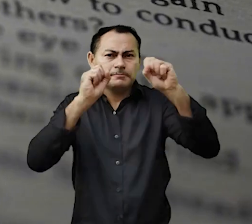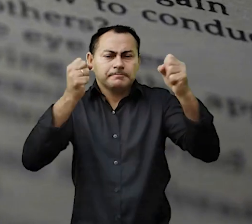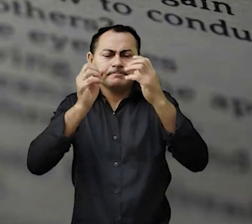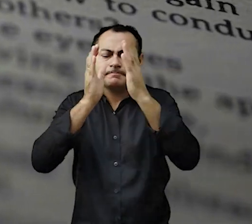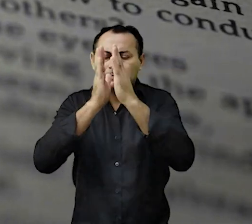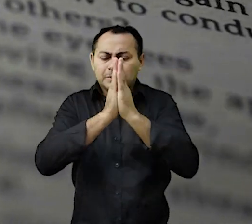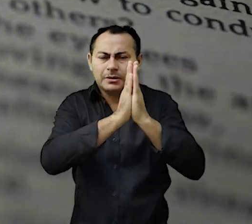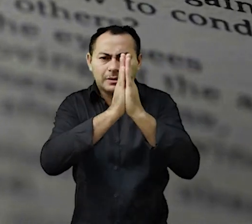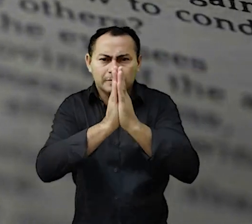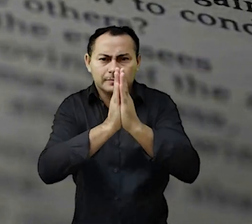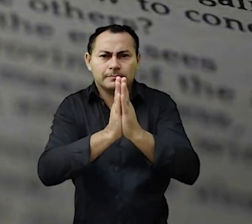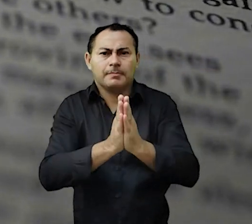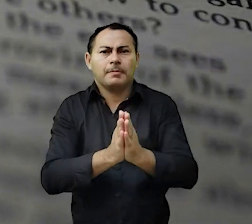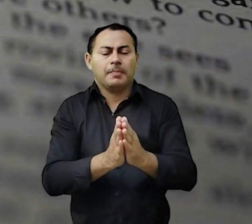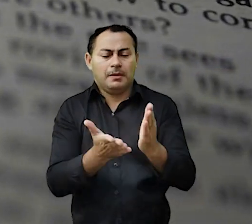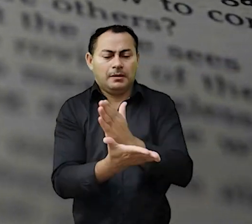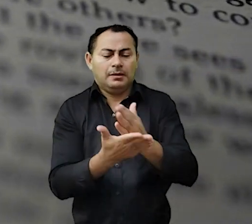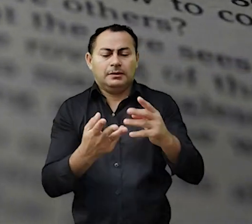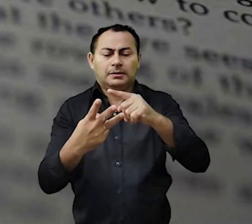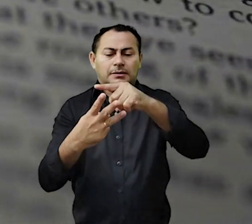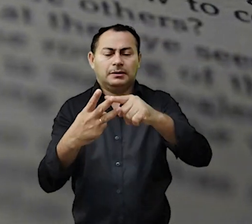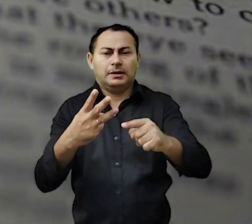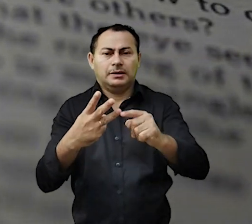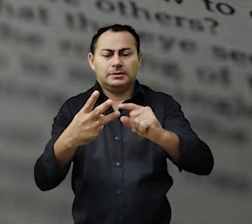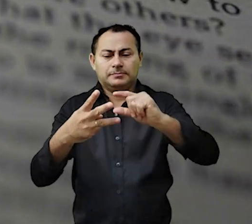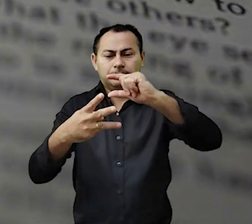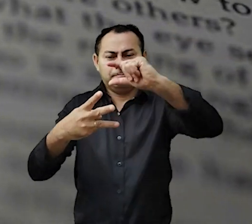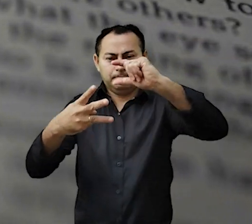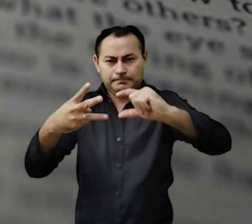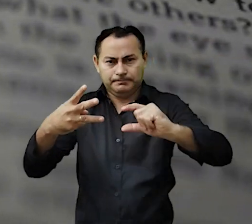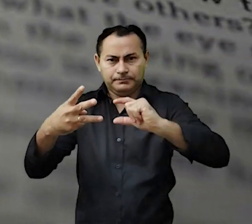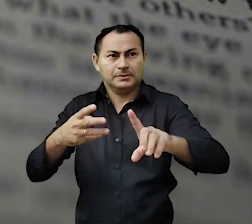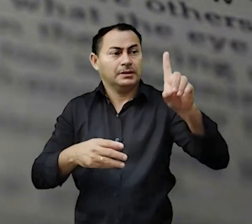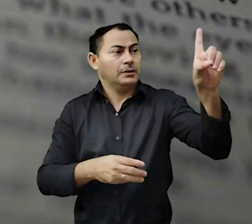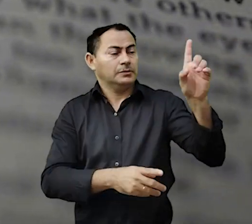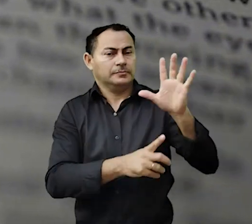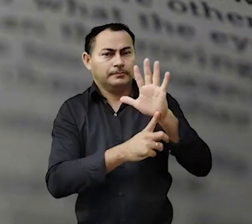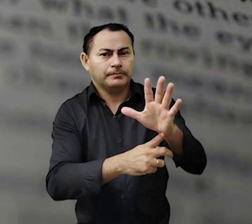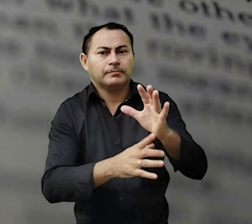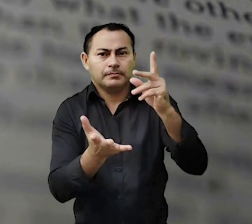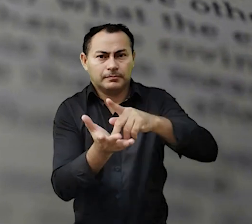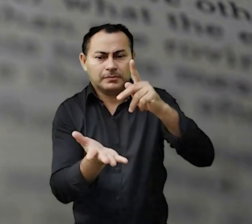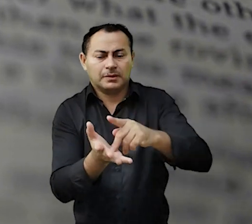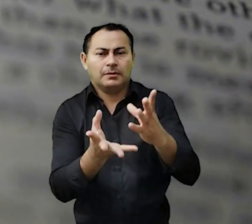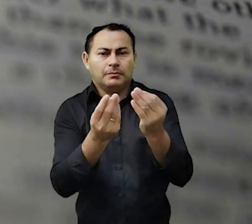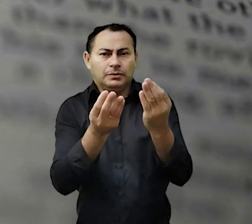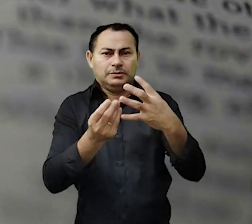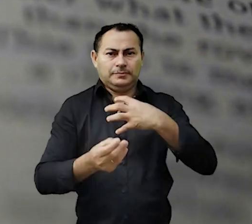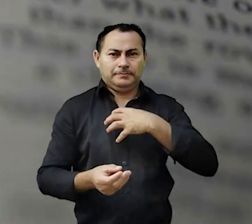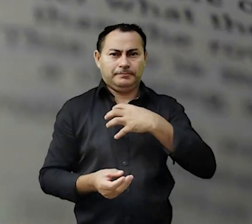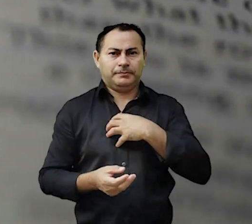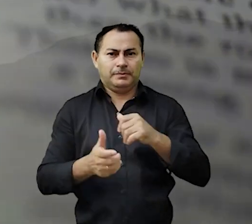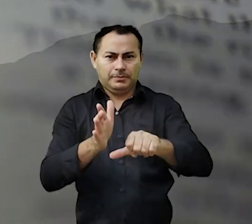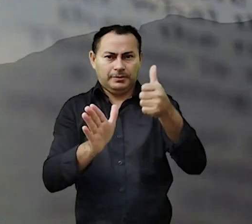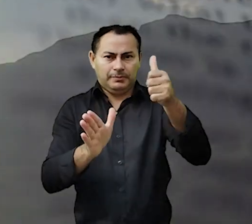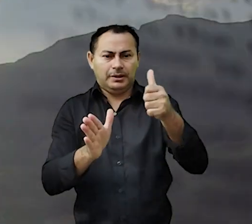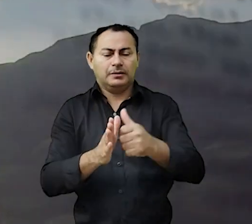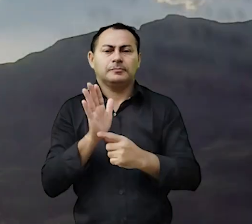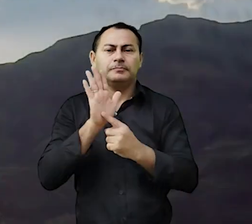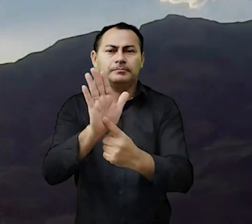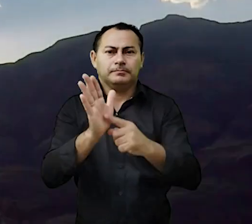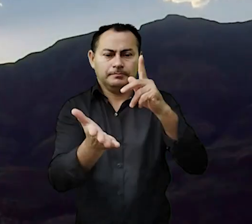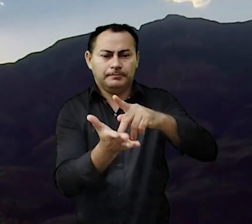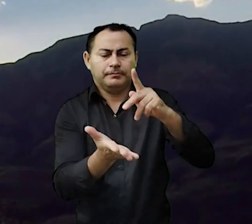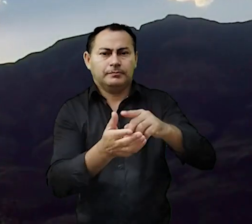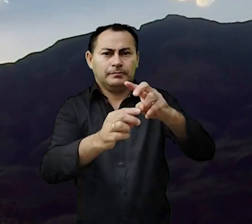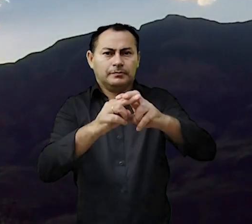salmo de oração. Ele é dividido em 3 parágrafos. Deus nos revela a verdade de muitas maneiras. Primeiro, ele nos